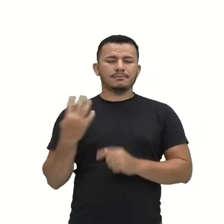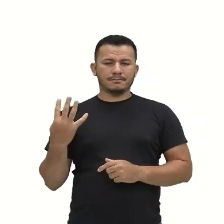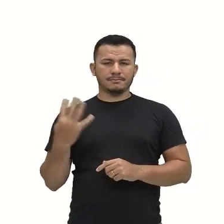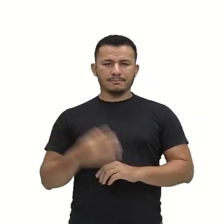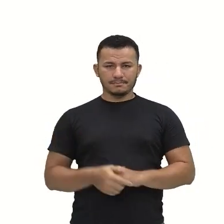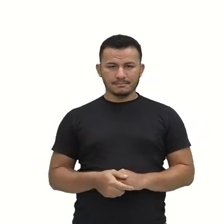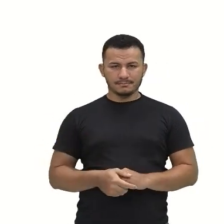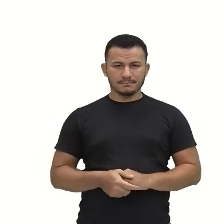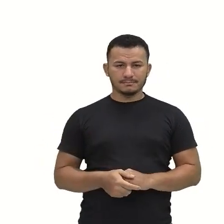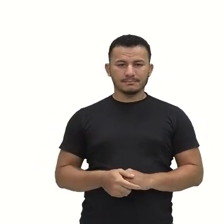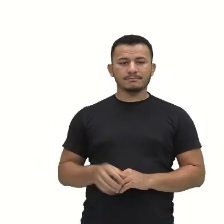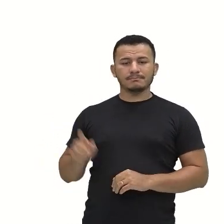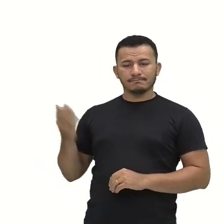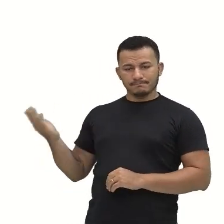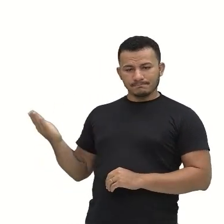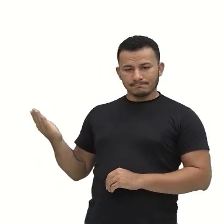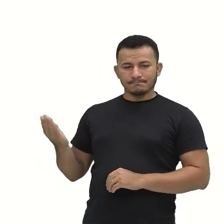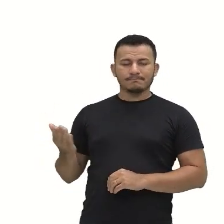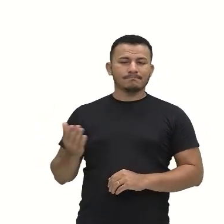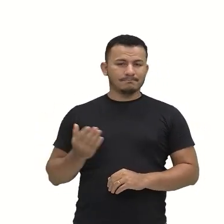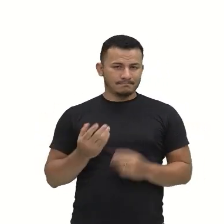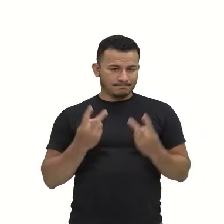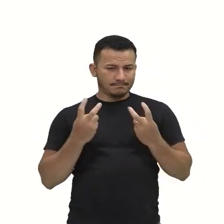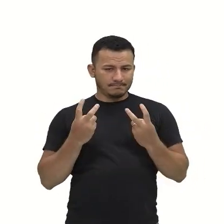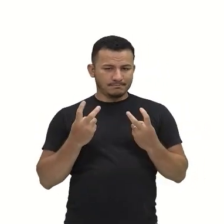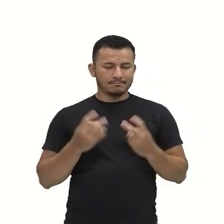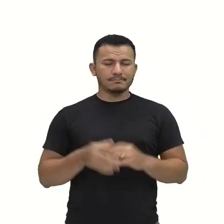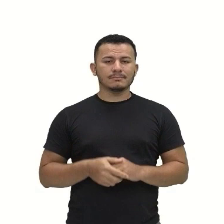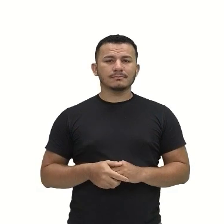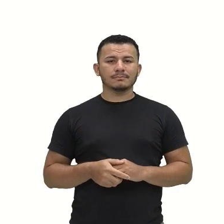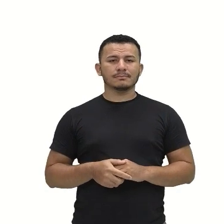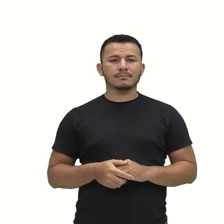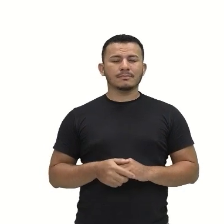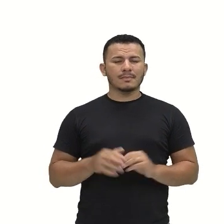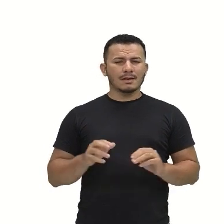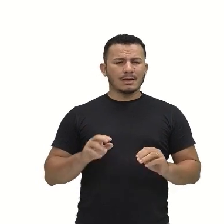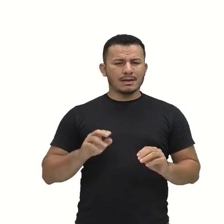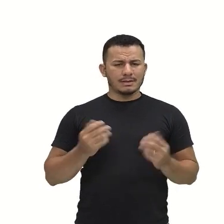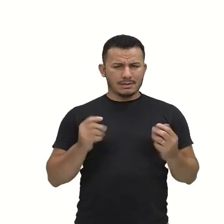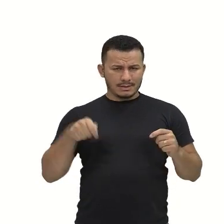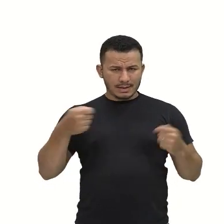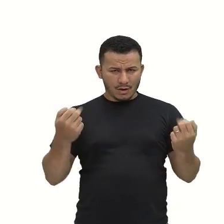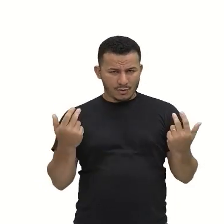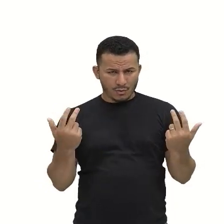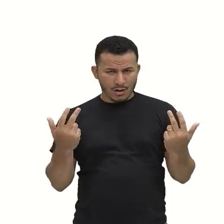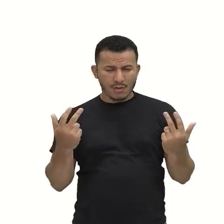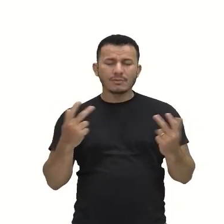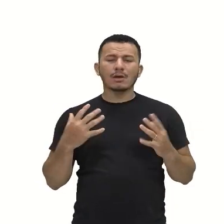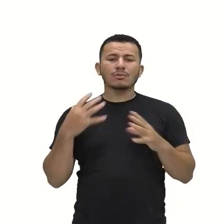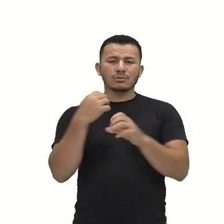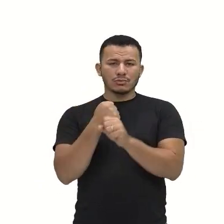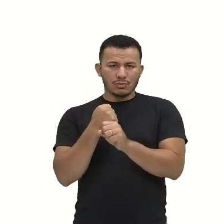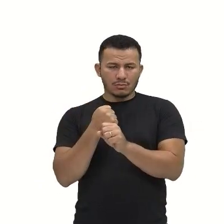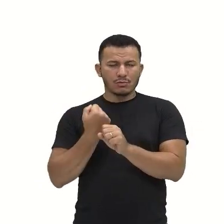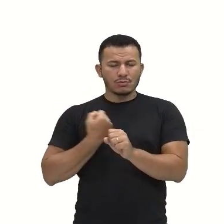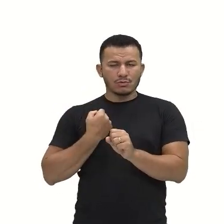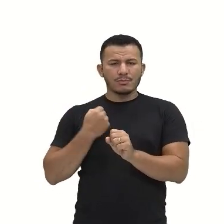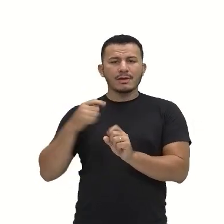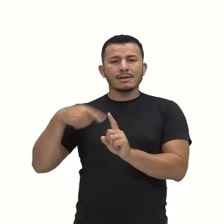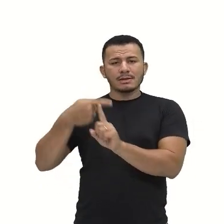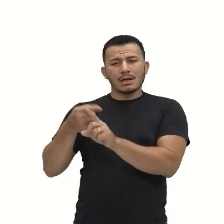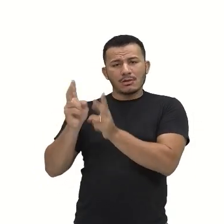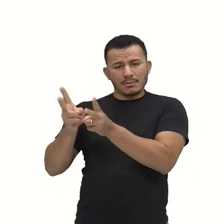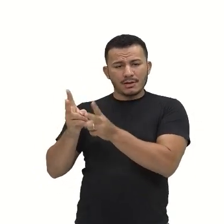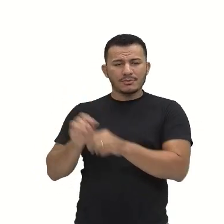mais 4. Olha que coisa legal, ó. Olha só. Não são sinais iguais? Somam-se os números e repete o mesmo sinal.